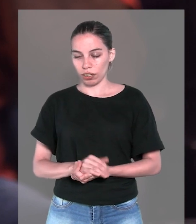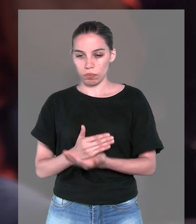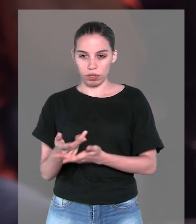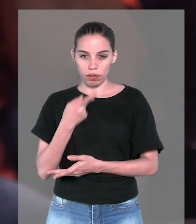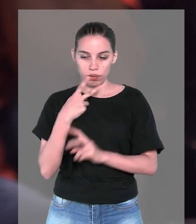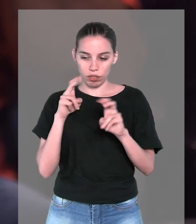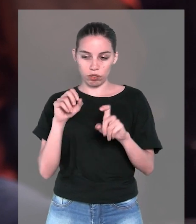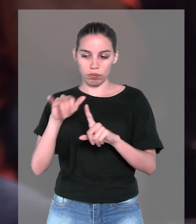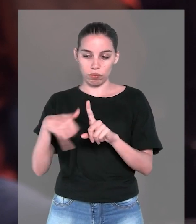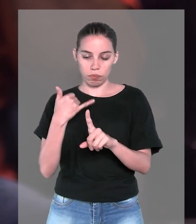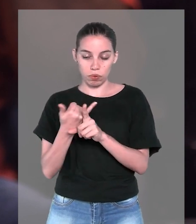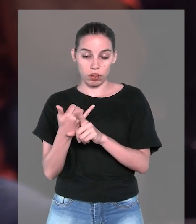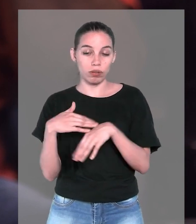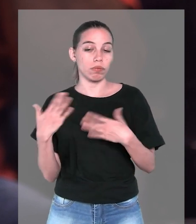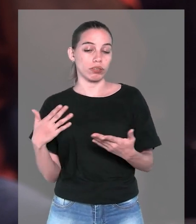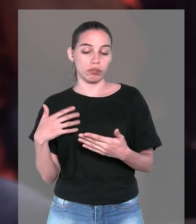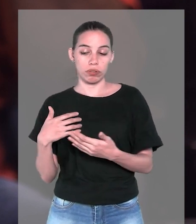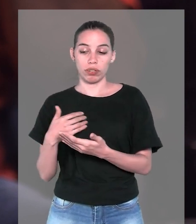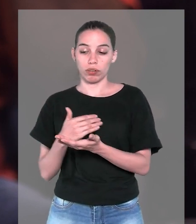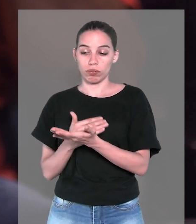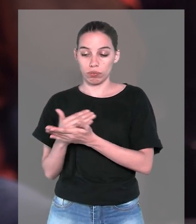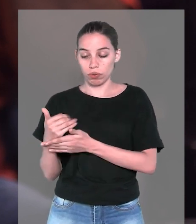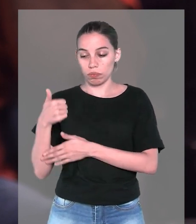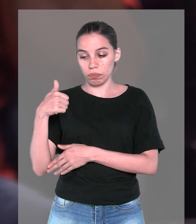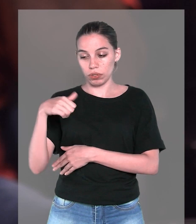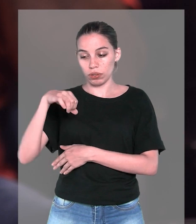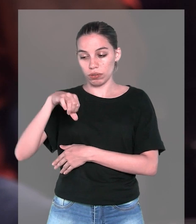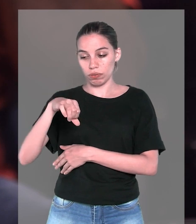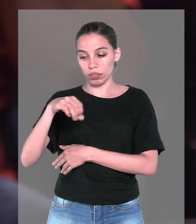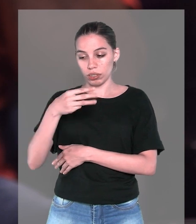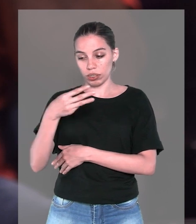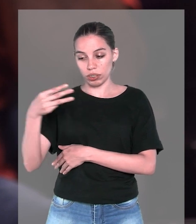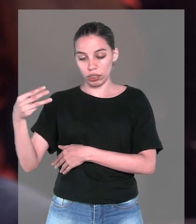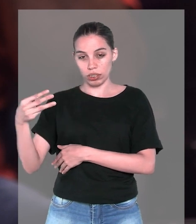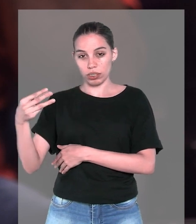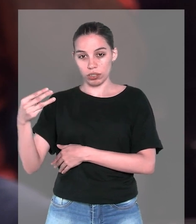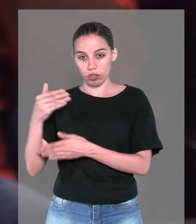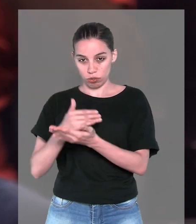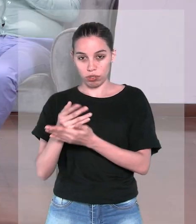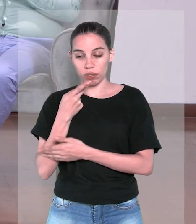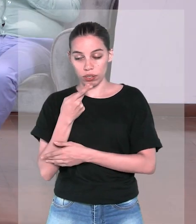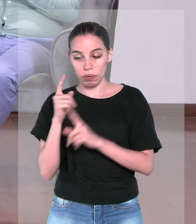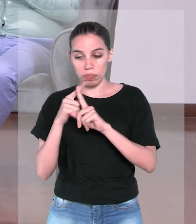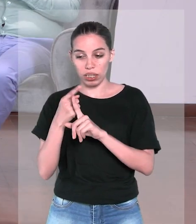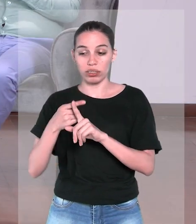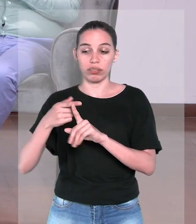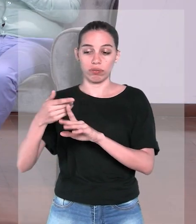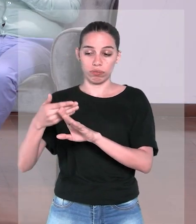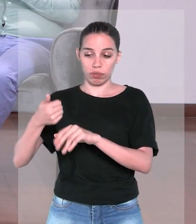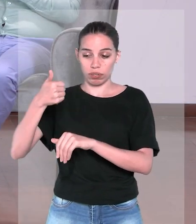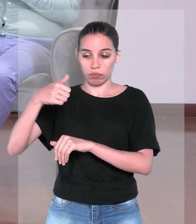como expressa as suas emoções de uma maneira muito evidente, essas violências ficam